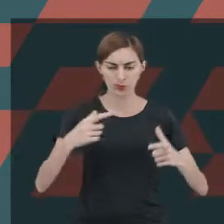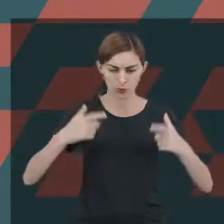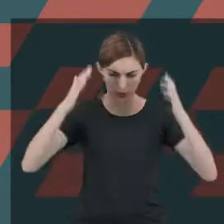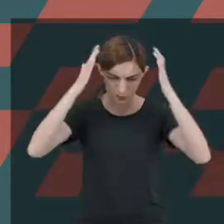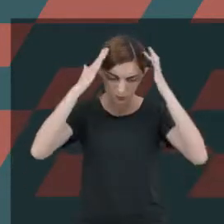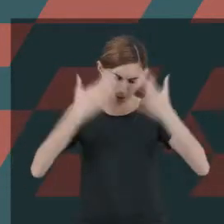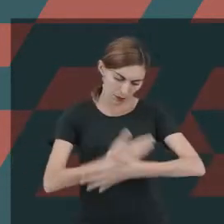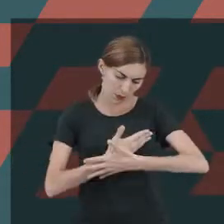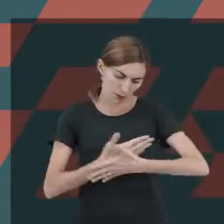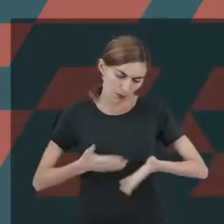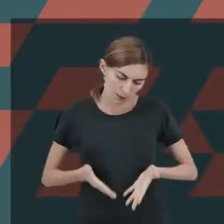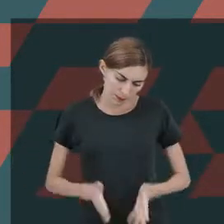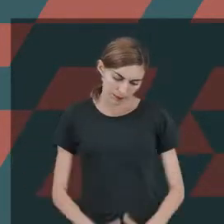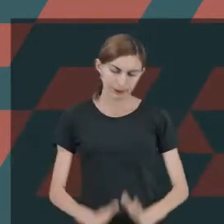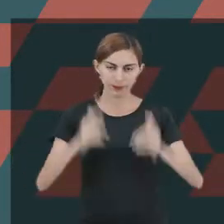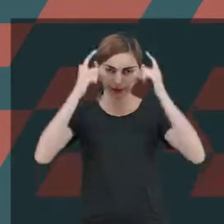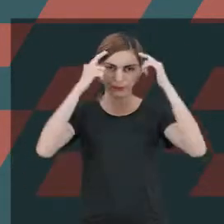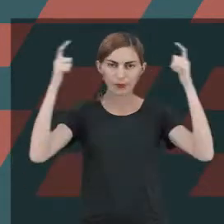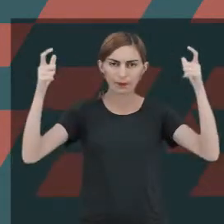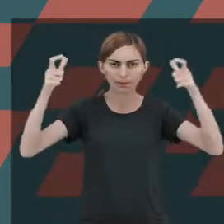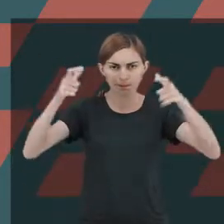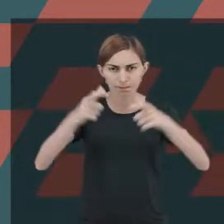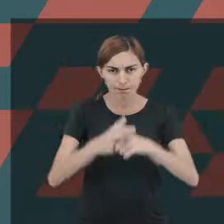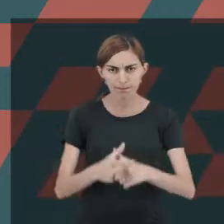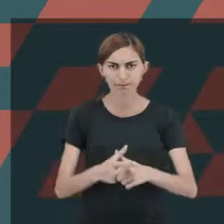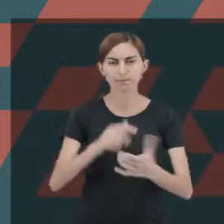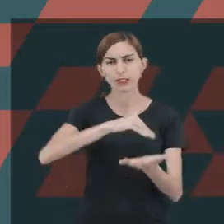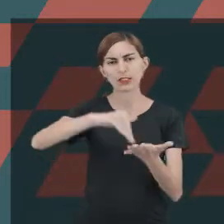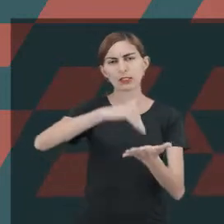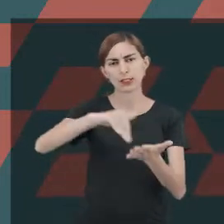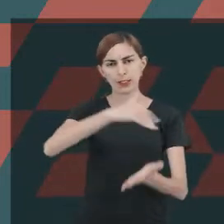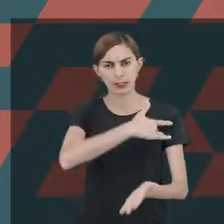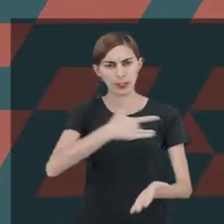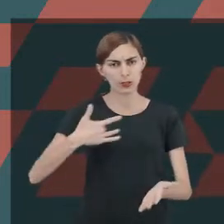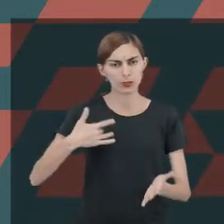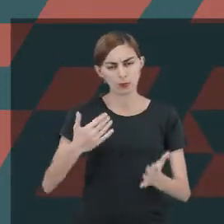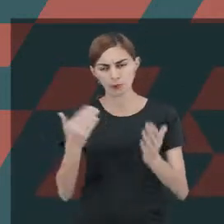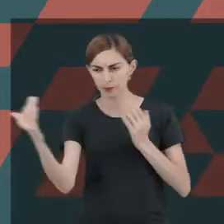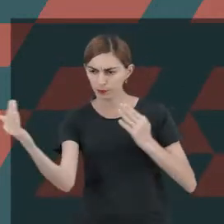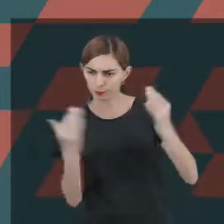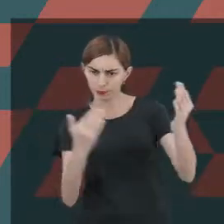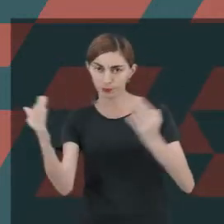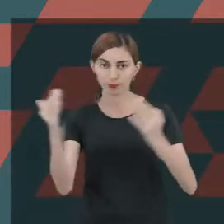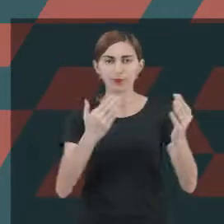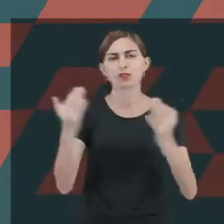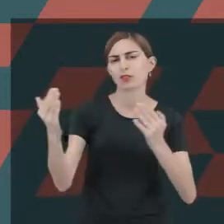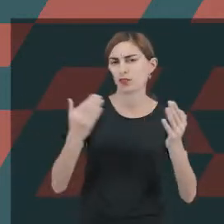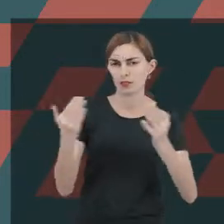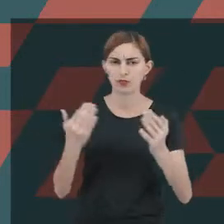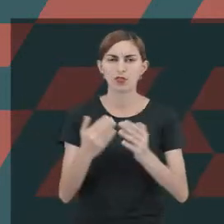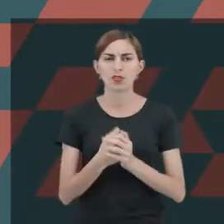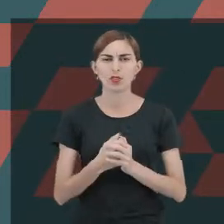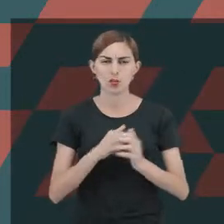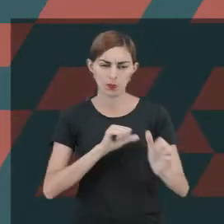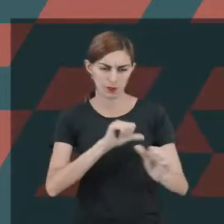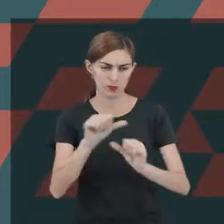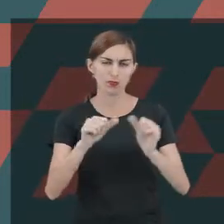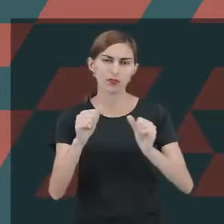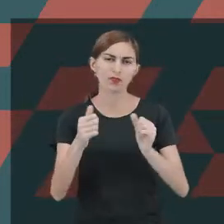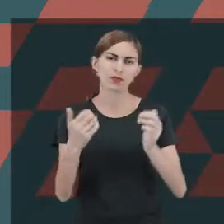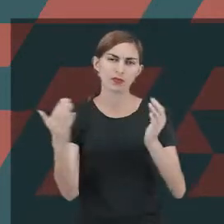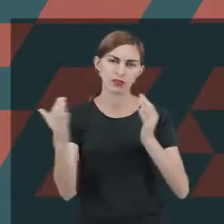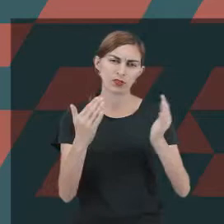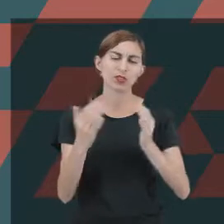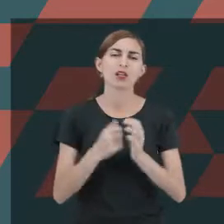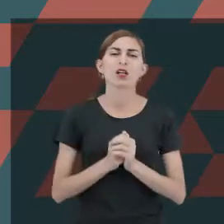e quando a gente foi comparar com a Secretaria de Saúde, foi comparar com a série histórica do que era relatado, do que era notificado na declaração do